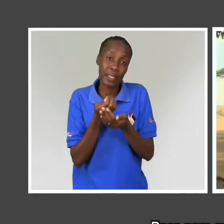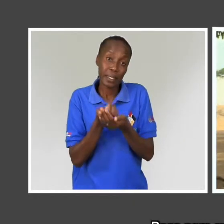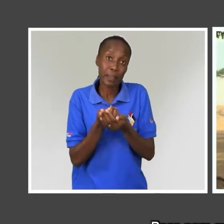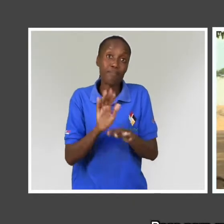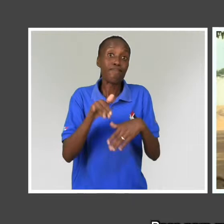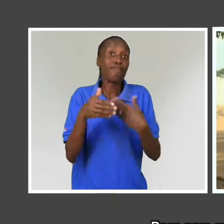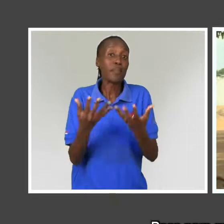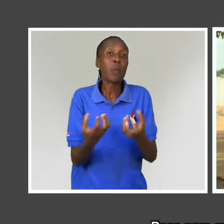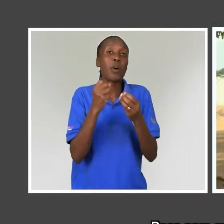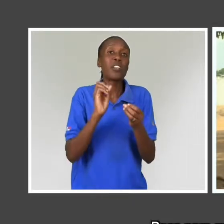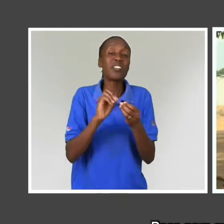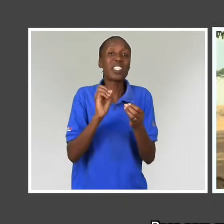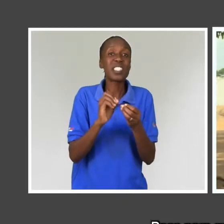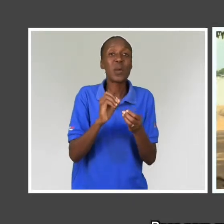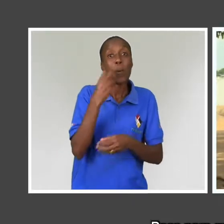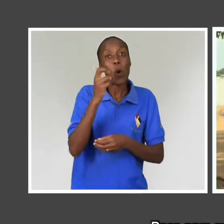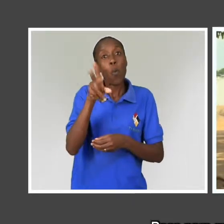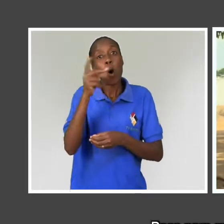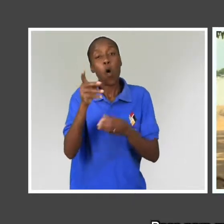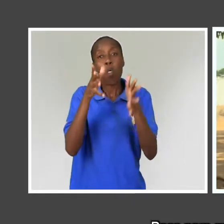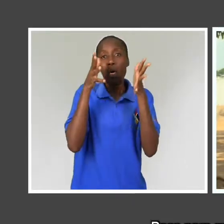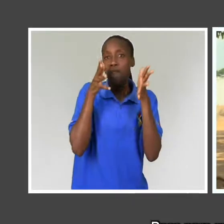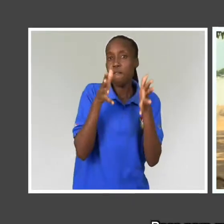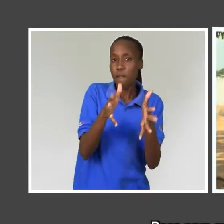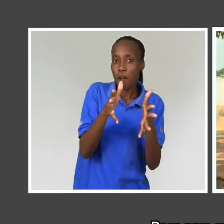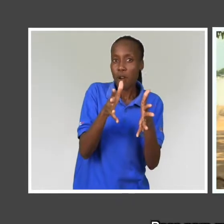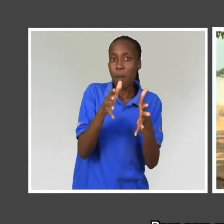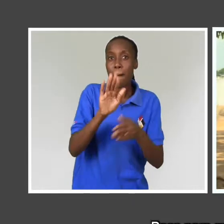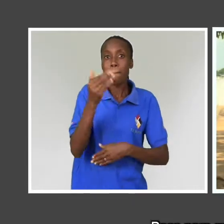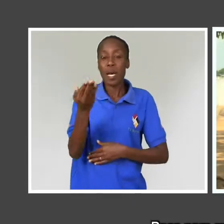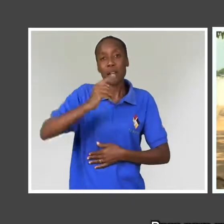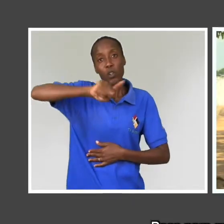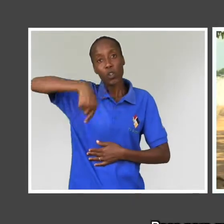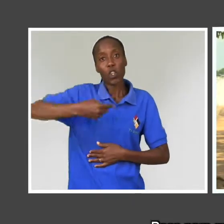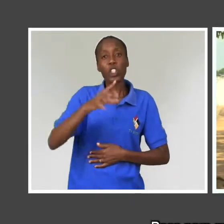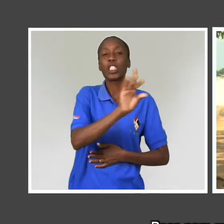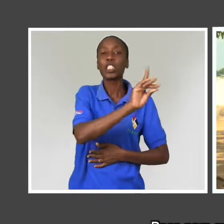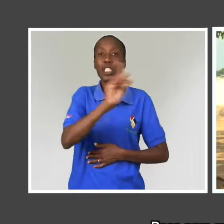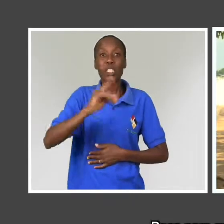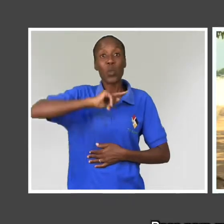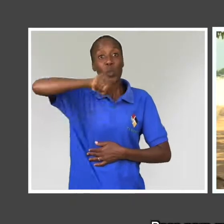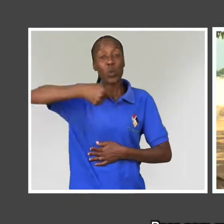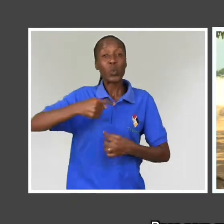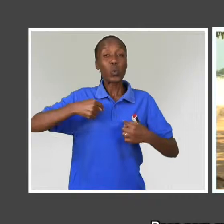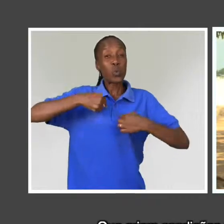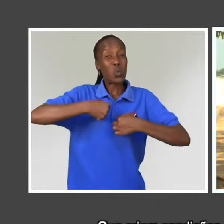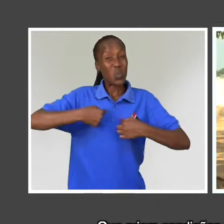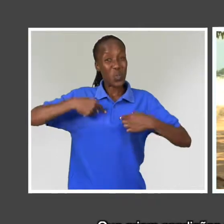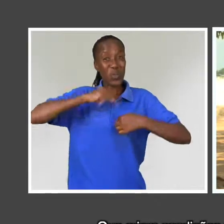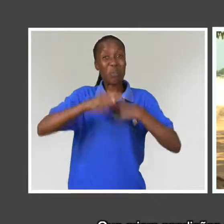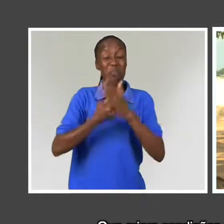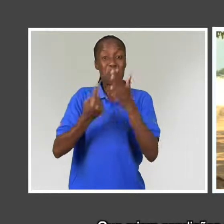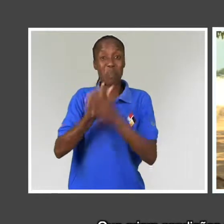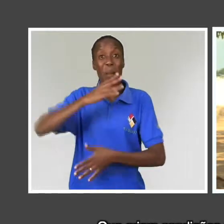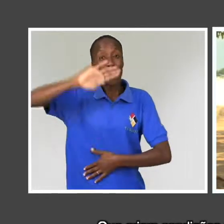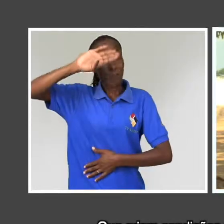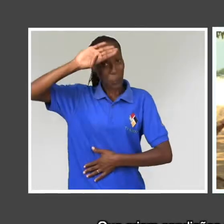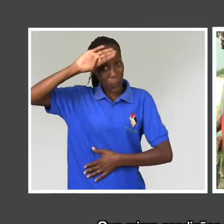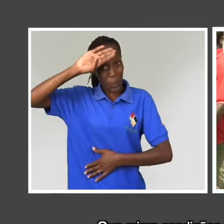Já, eu pedia com que se criasse condições para nós deficientes, nós sofremos